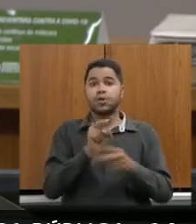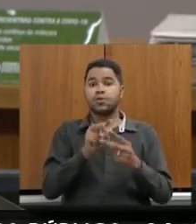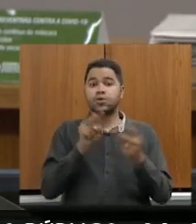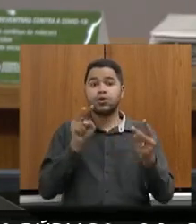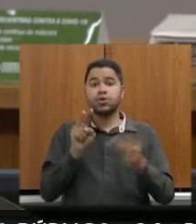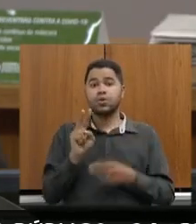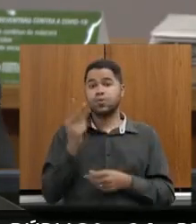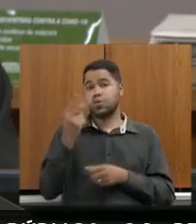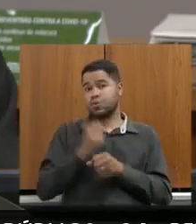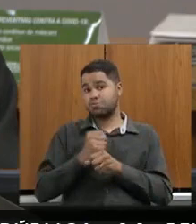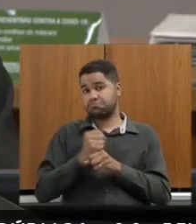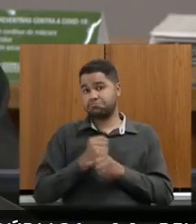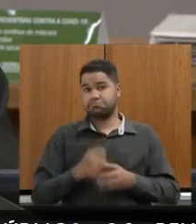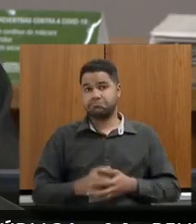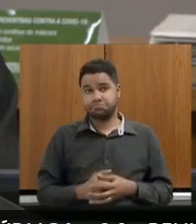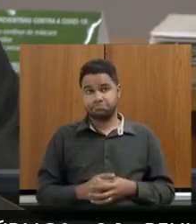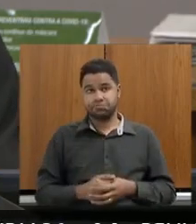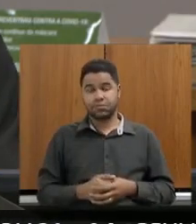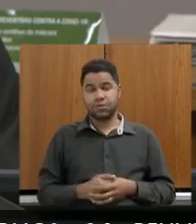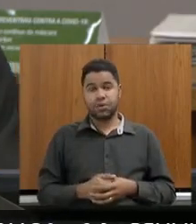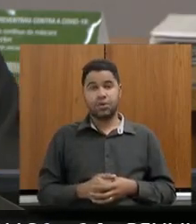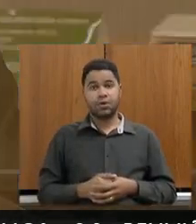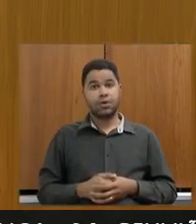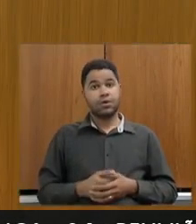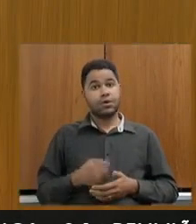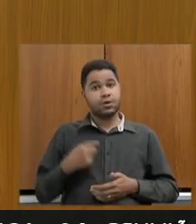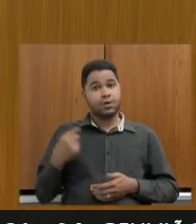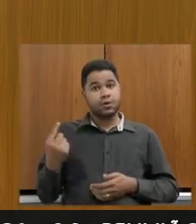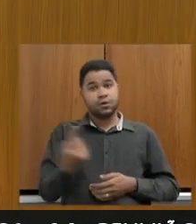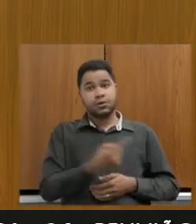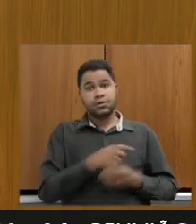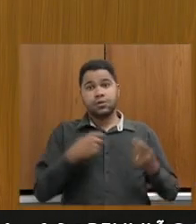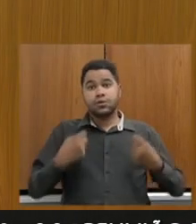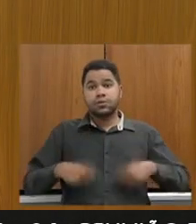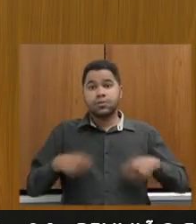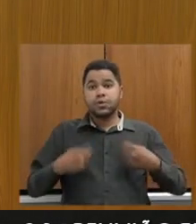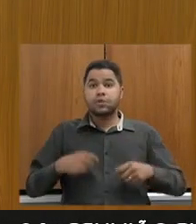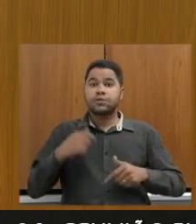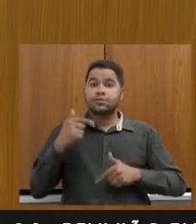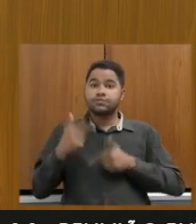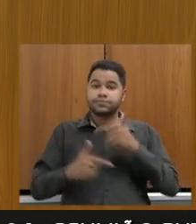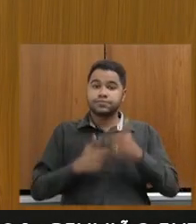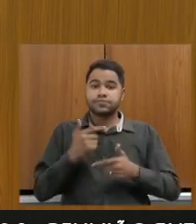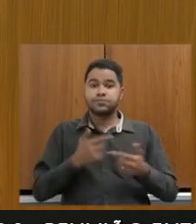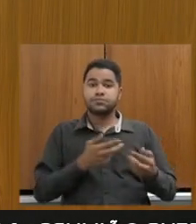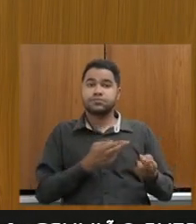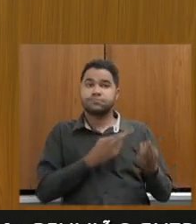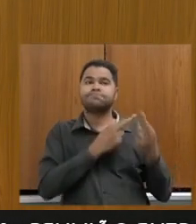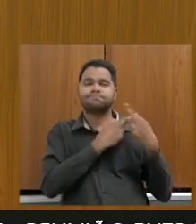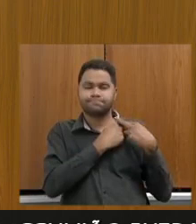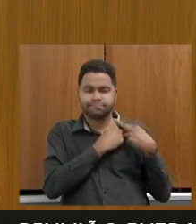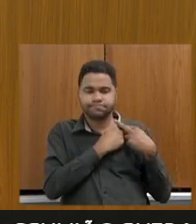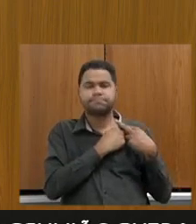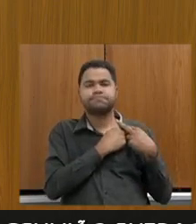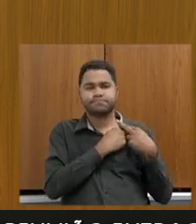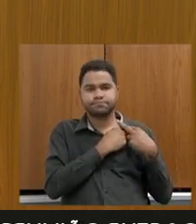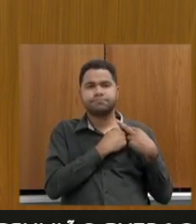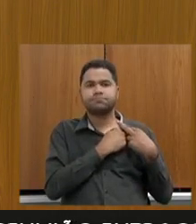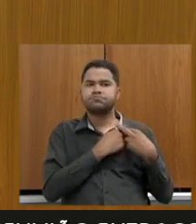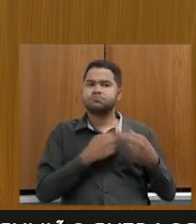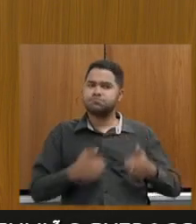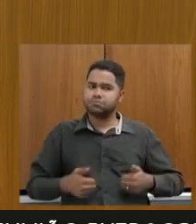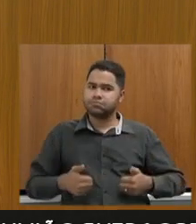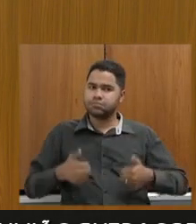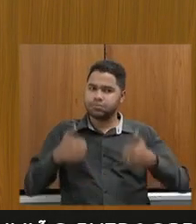anos então nós precisamos de trabalhar com responsabilidade com